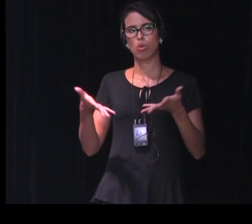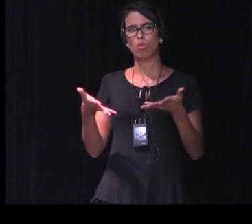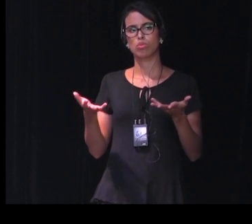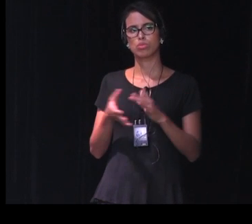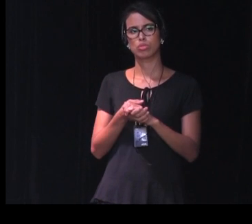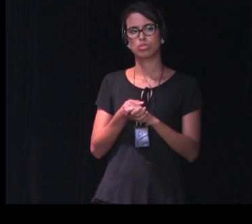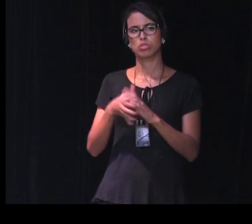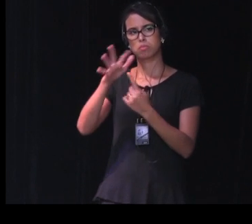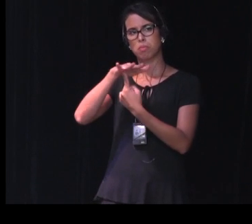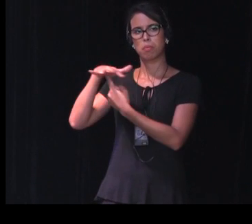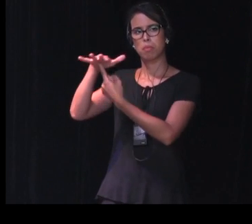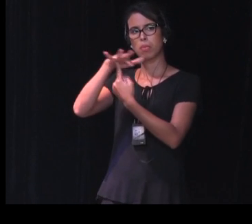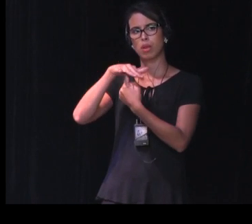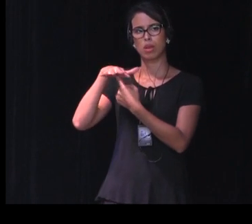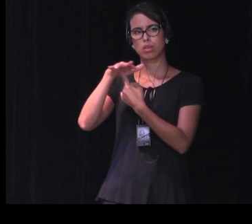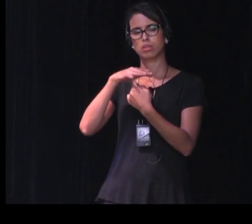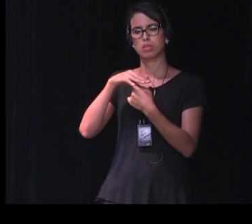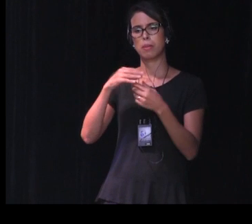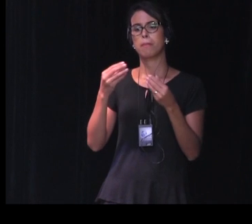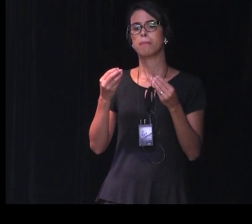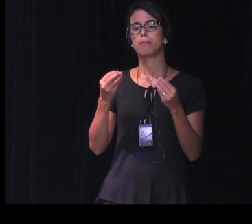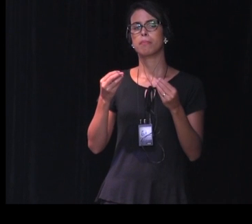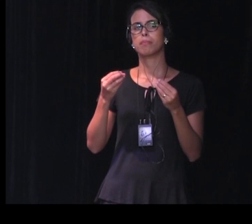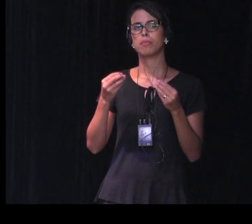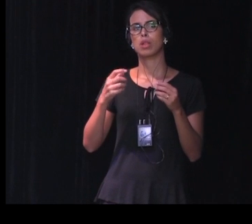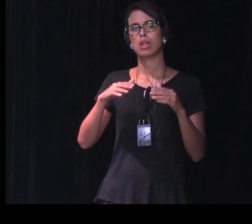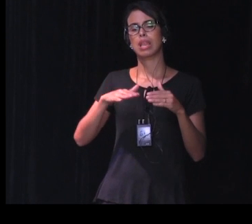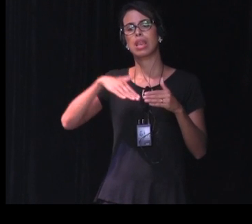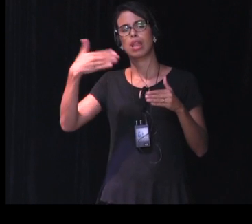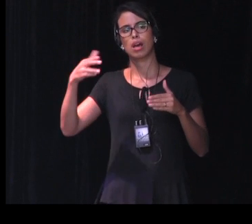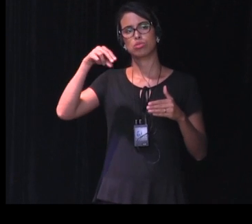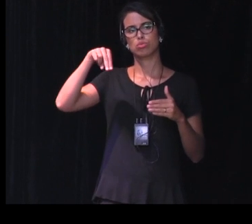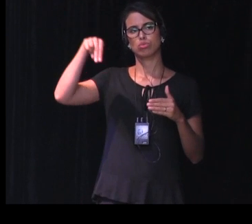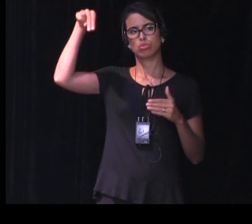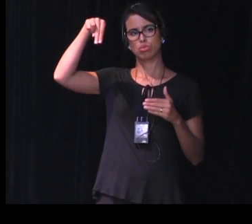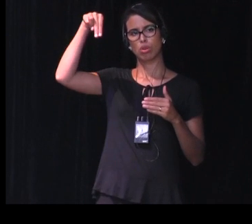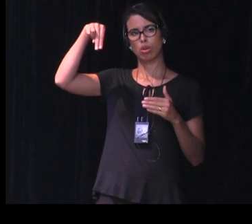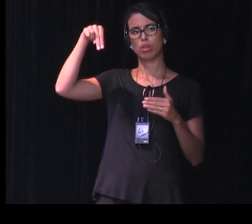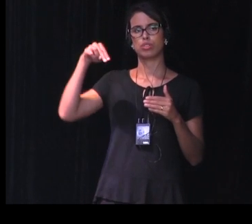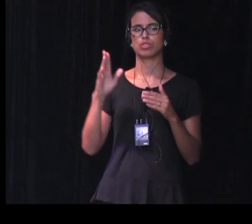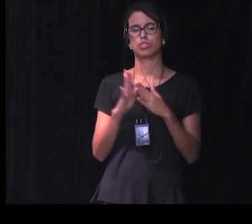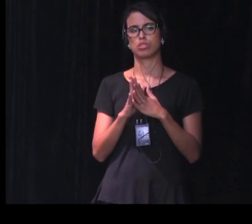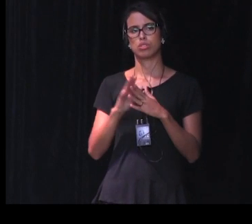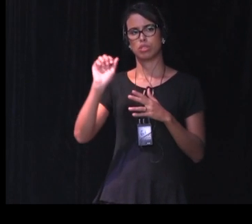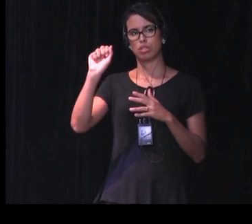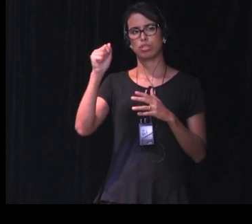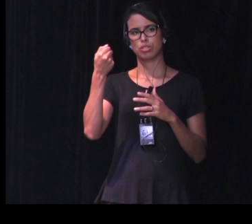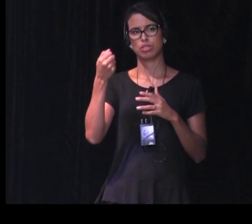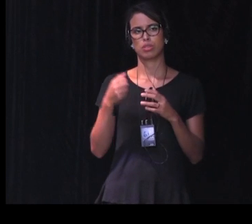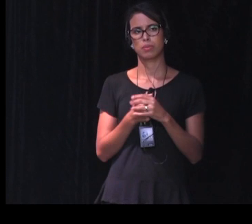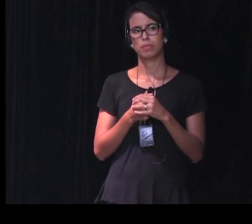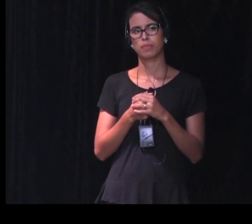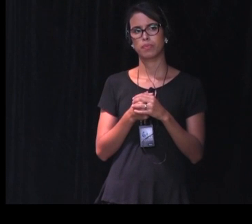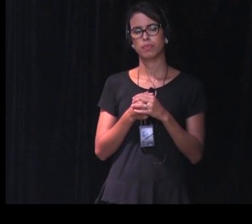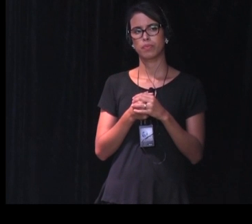os parques de Palermo, etc., toda a área de parques para o norte de Buenos Aires. O único que ele sente falta